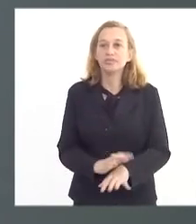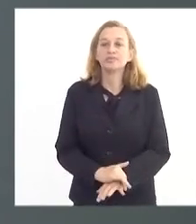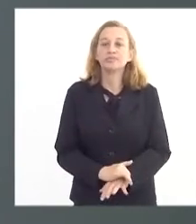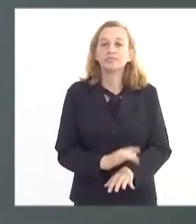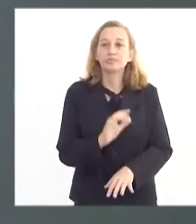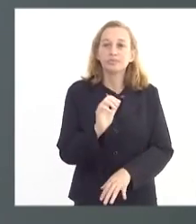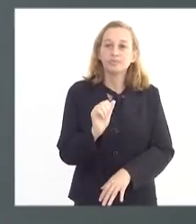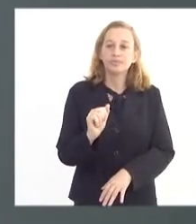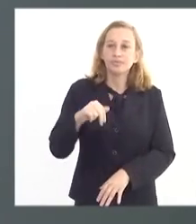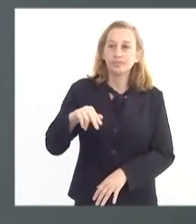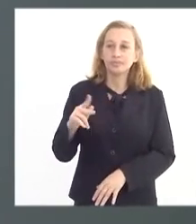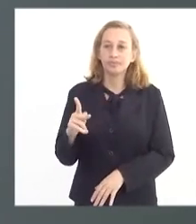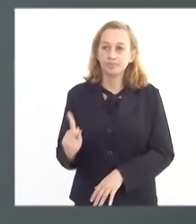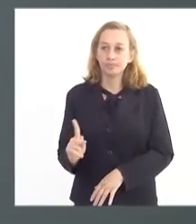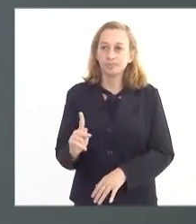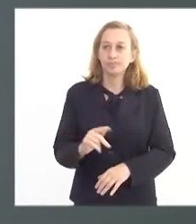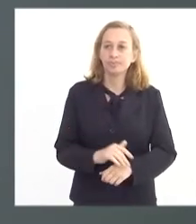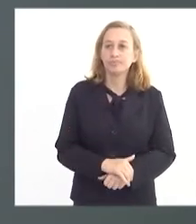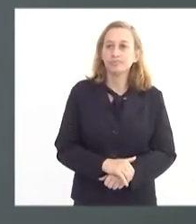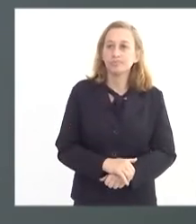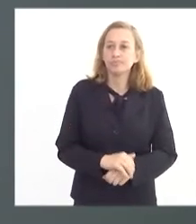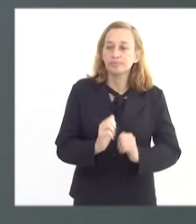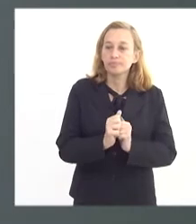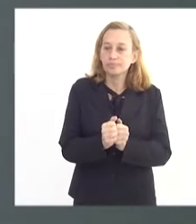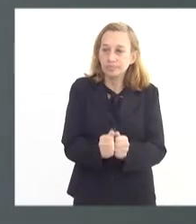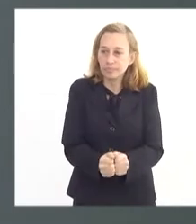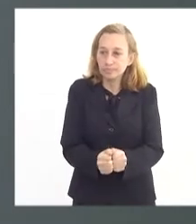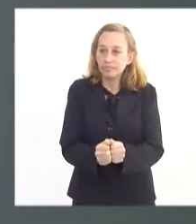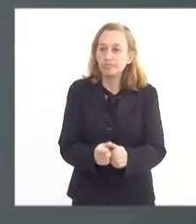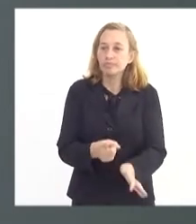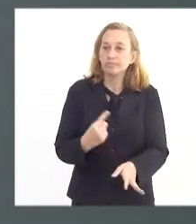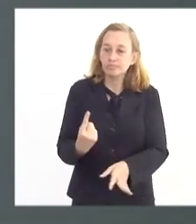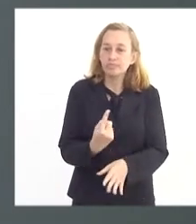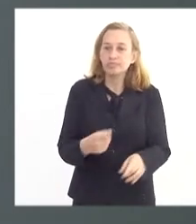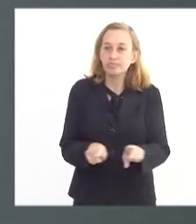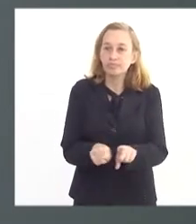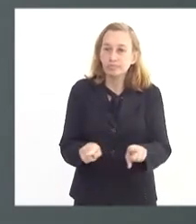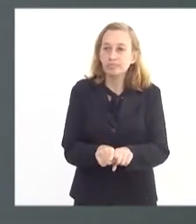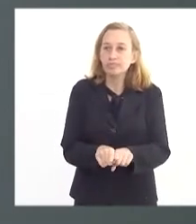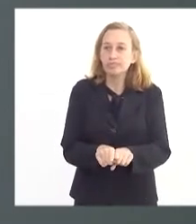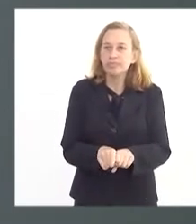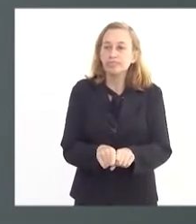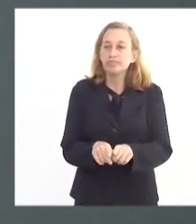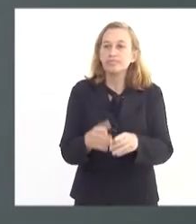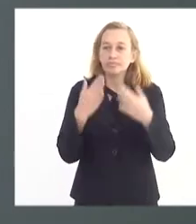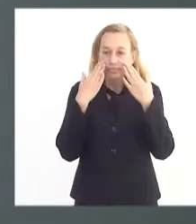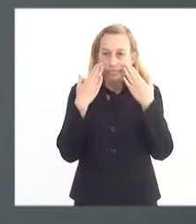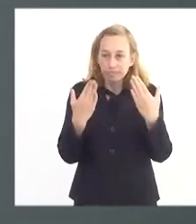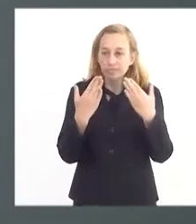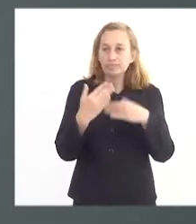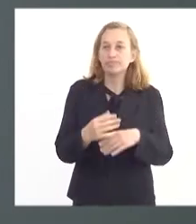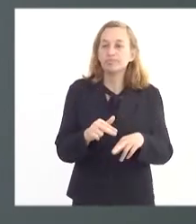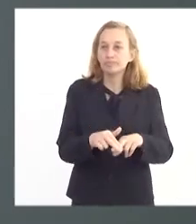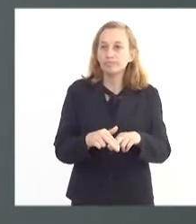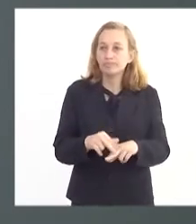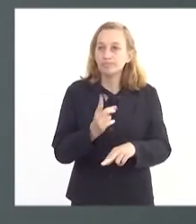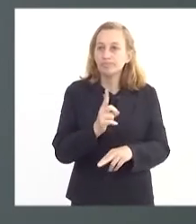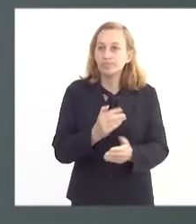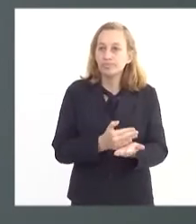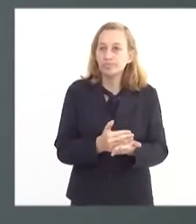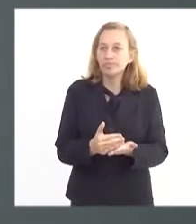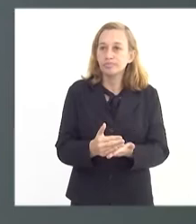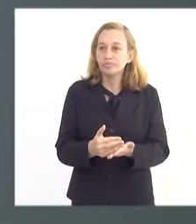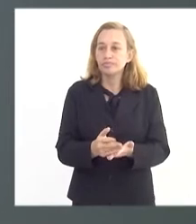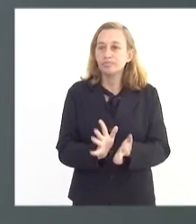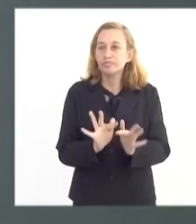IMP tá andando com a gente aí, junto ao comitê também. Então, a gente tem feito essas apresentações. Por isso que ainda não iniciou a